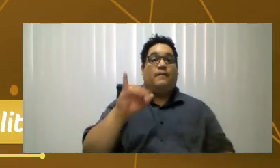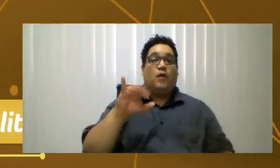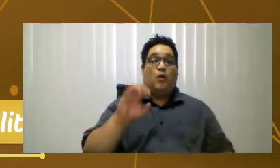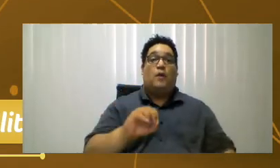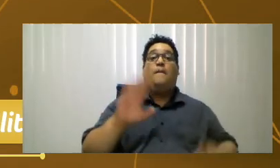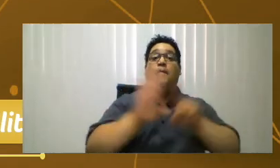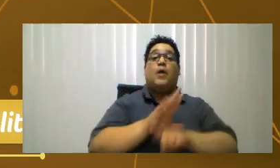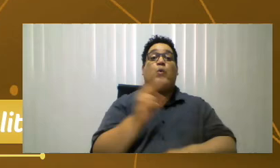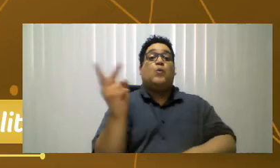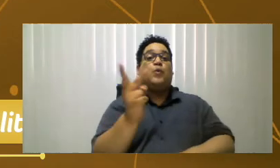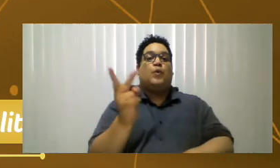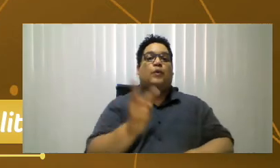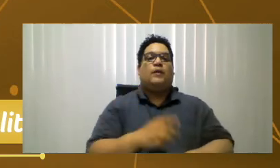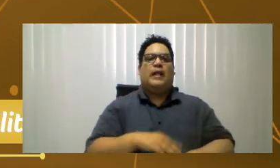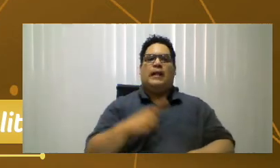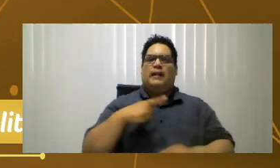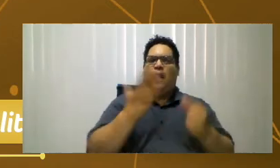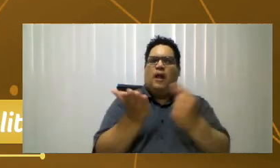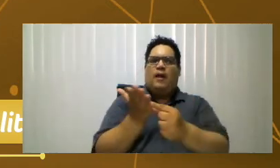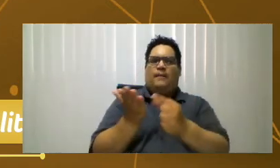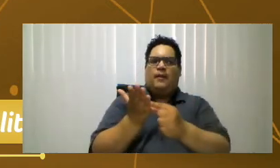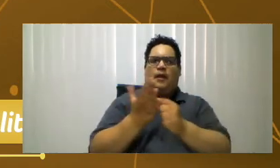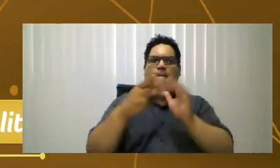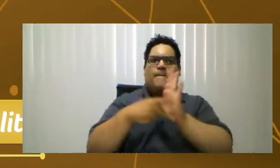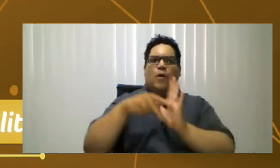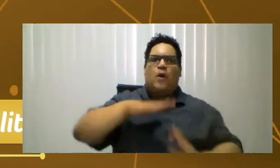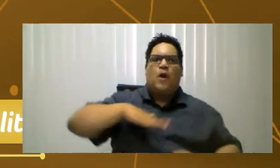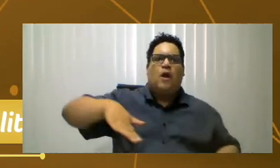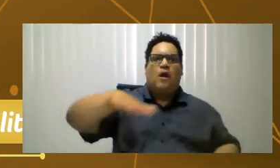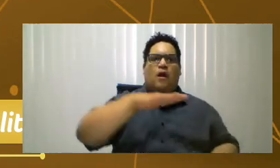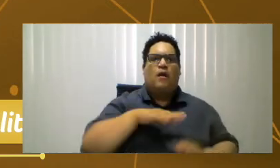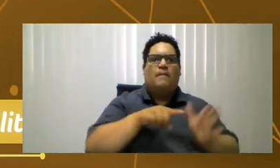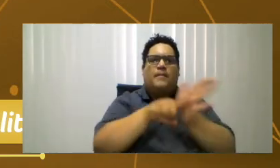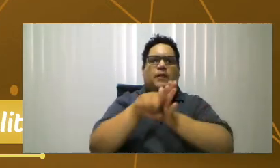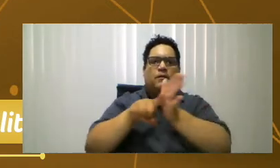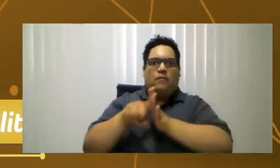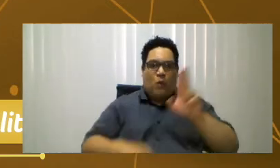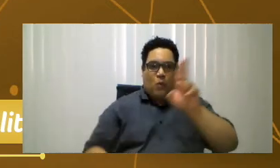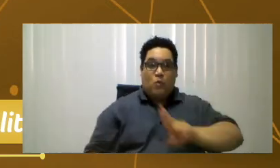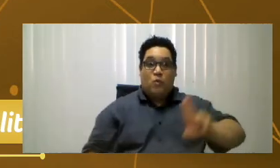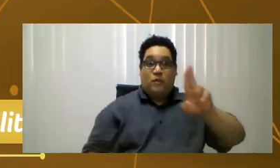Pedro, são utilizados aplicativos de campo para a realização das inspeções?